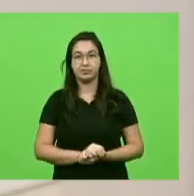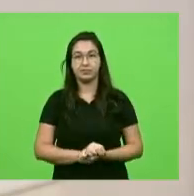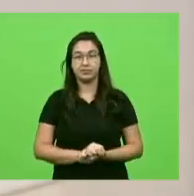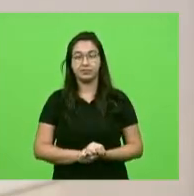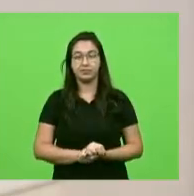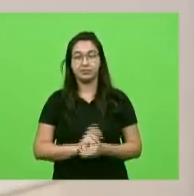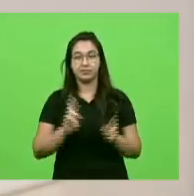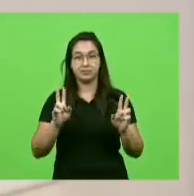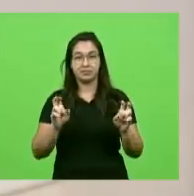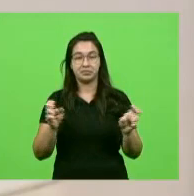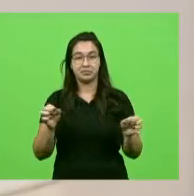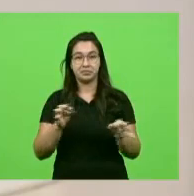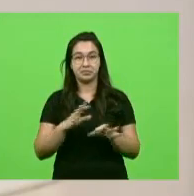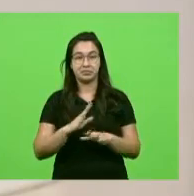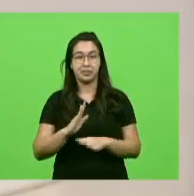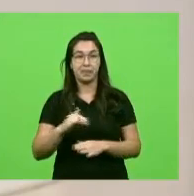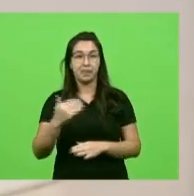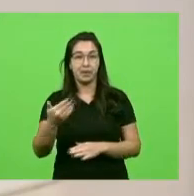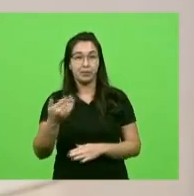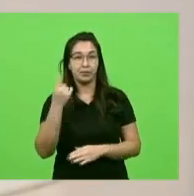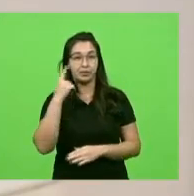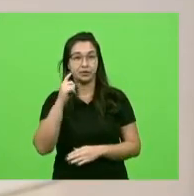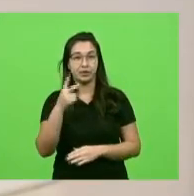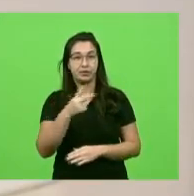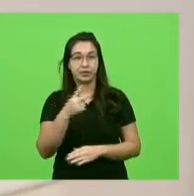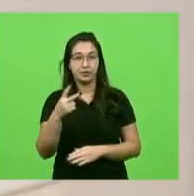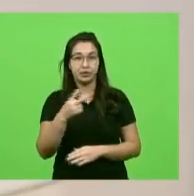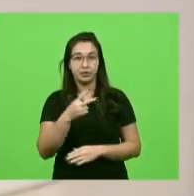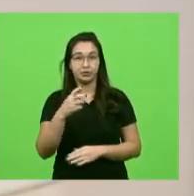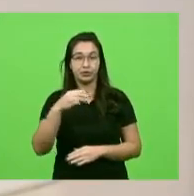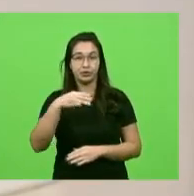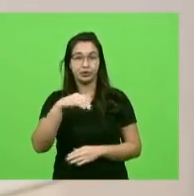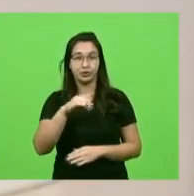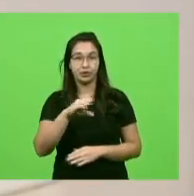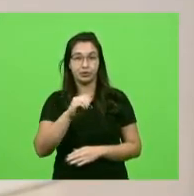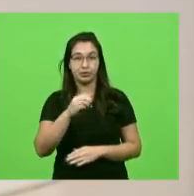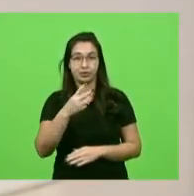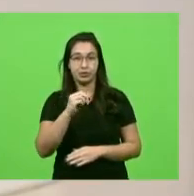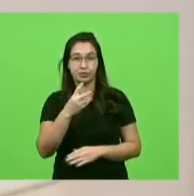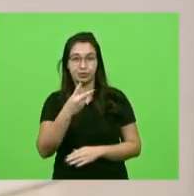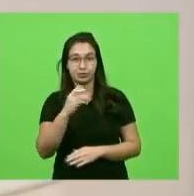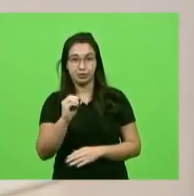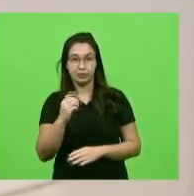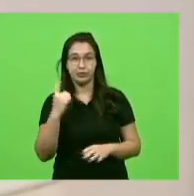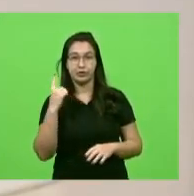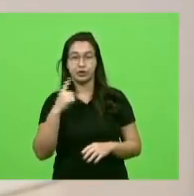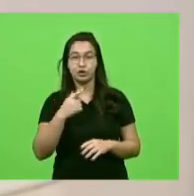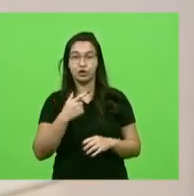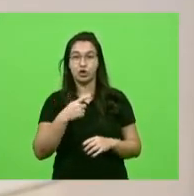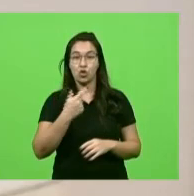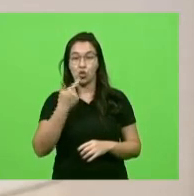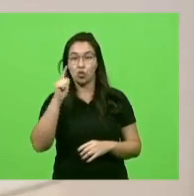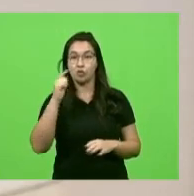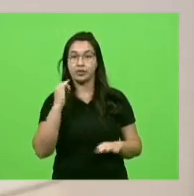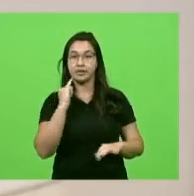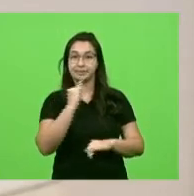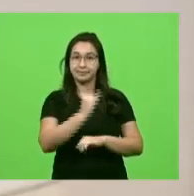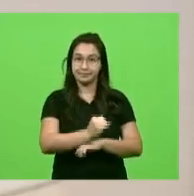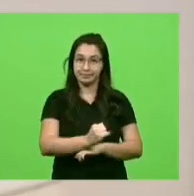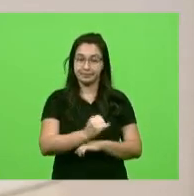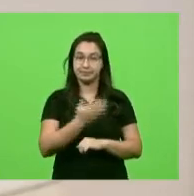Posteriormente, em 22/4/2020, houve o envio da segunda notificação à empresa Veiga Med,